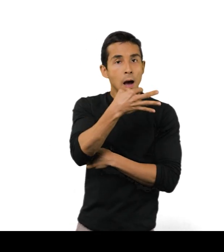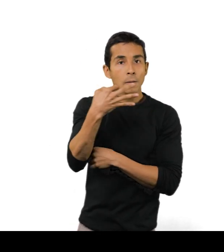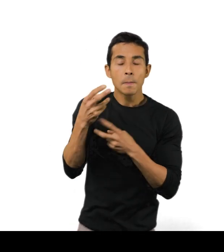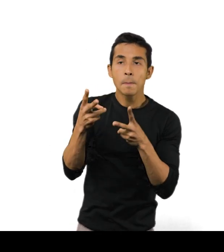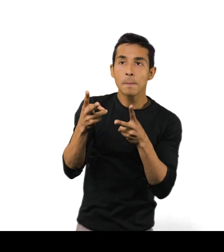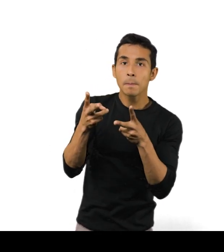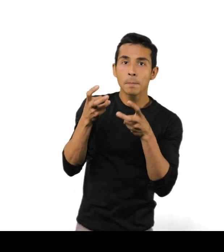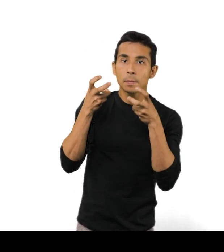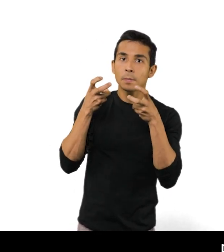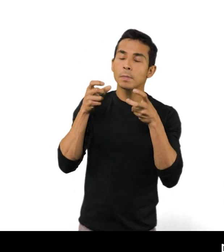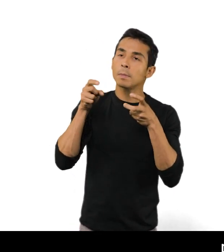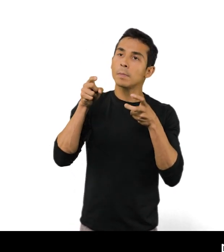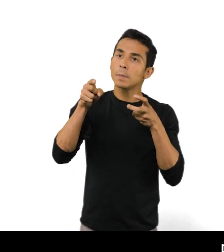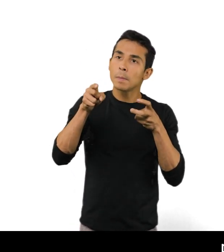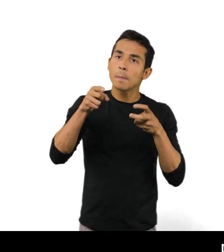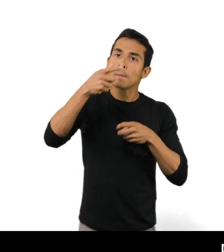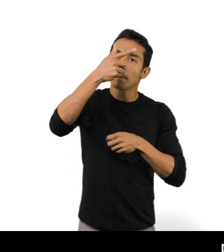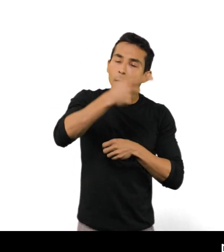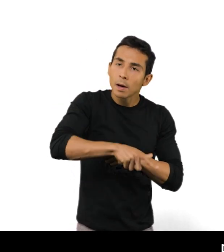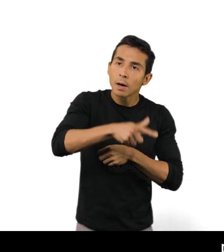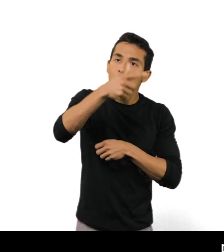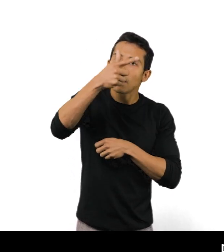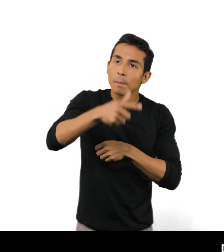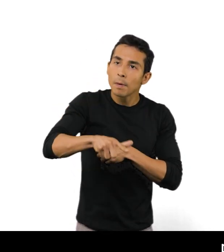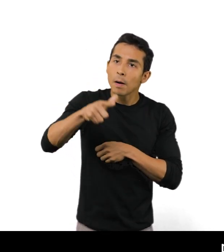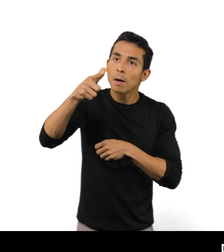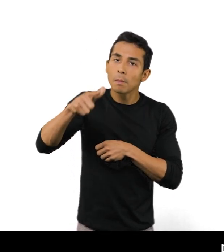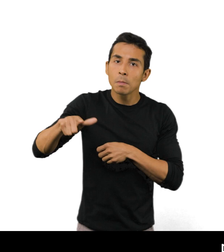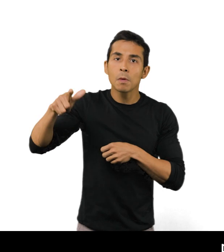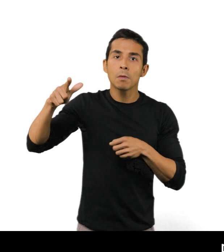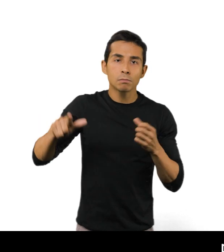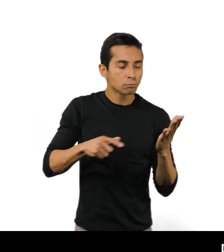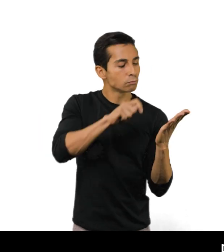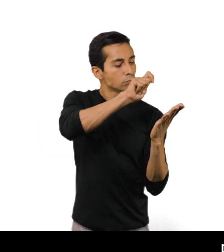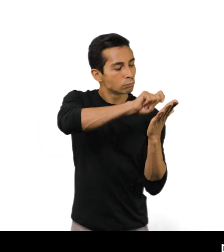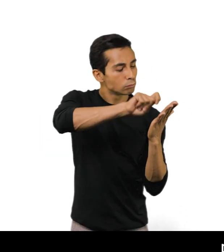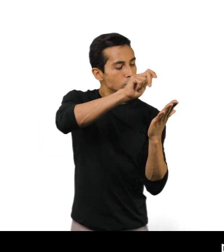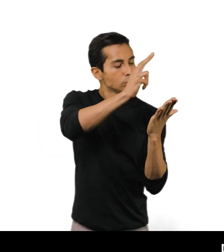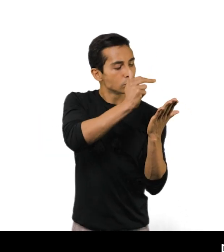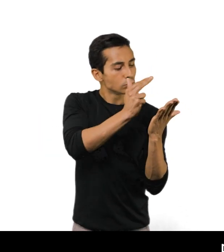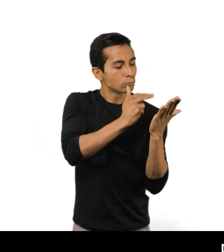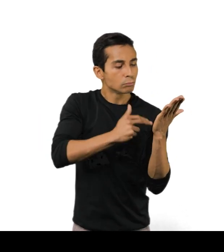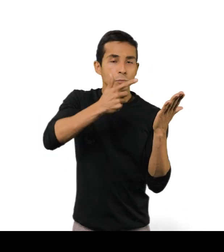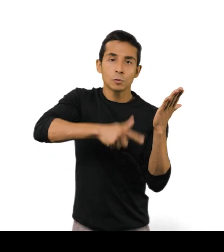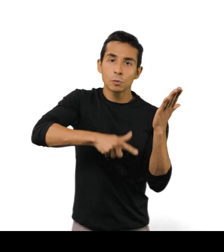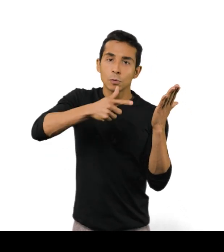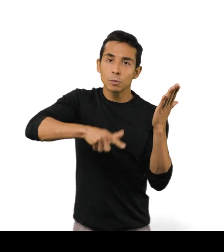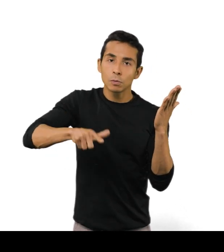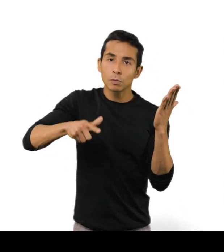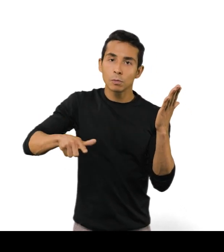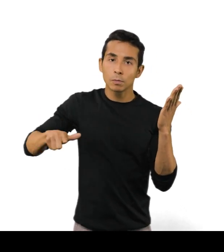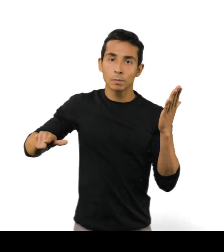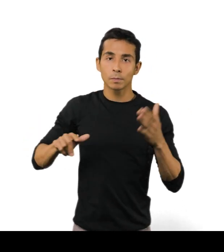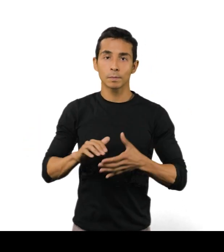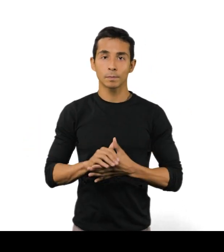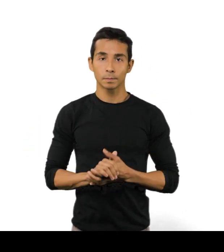para a grande densidade presente nesses padrões minimalistas por meio da repetição.